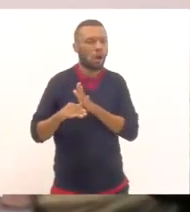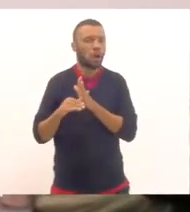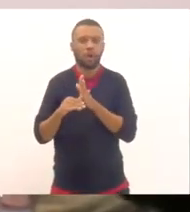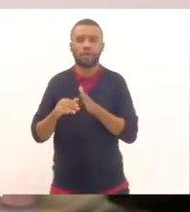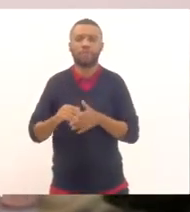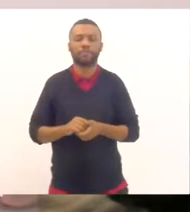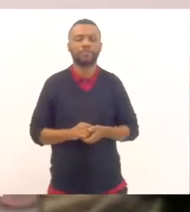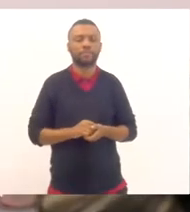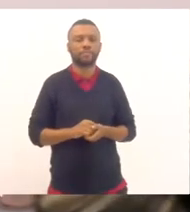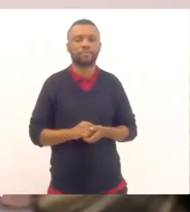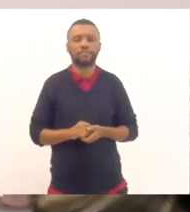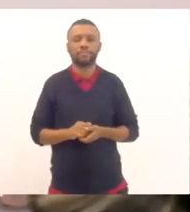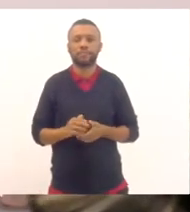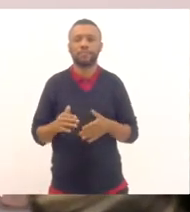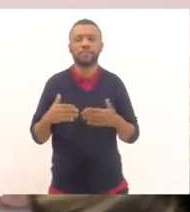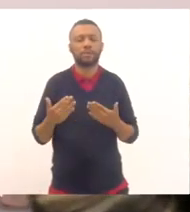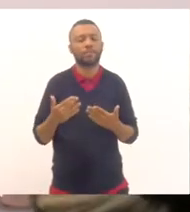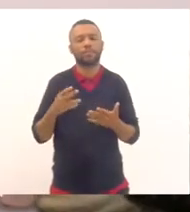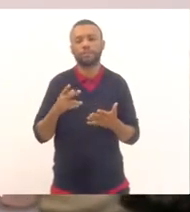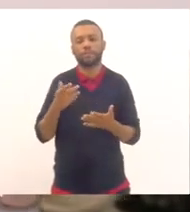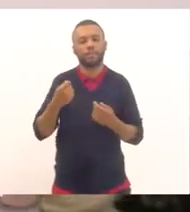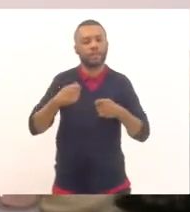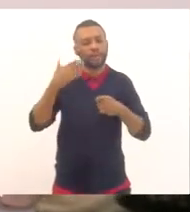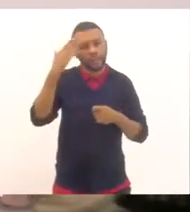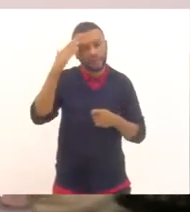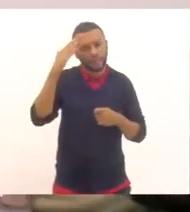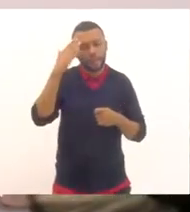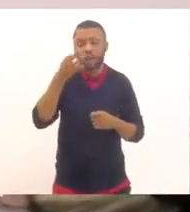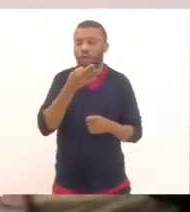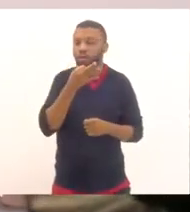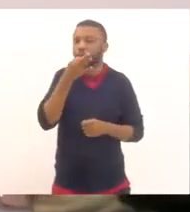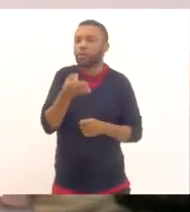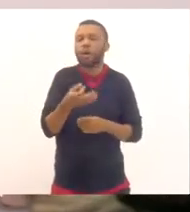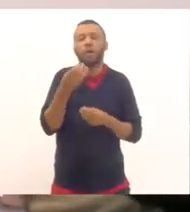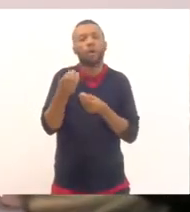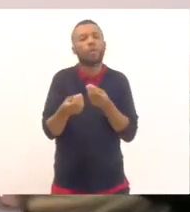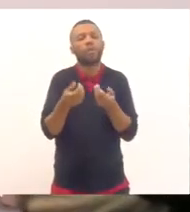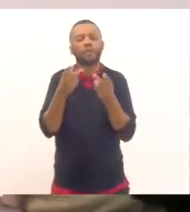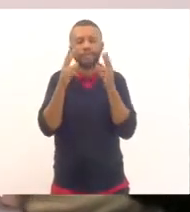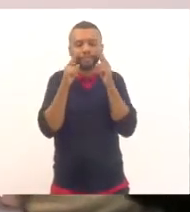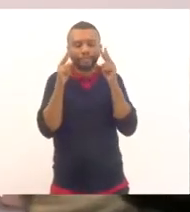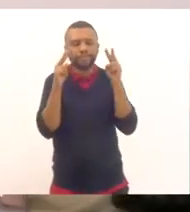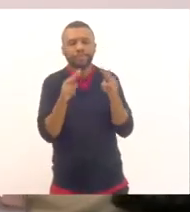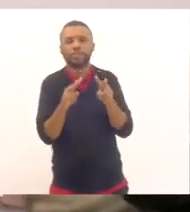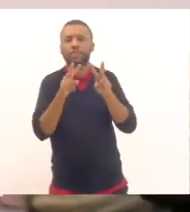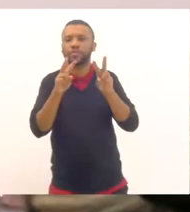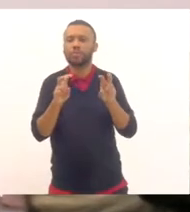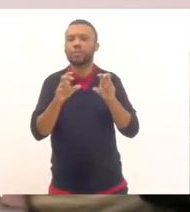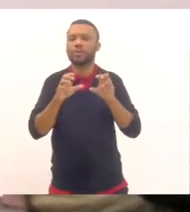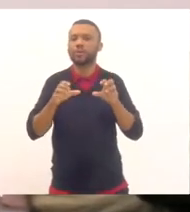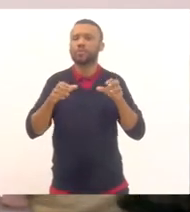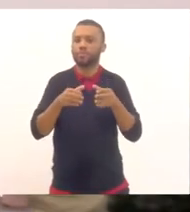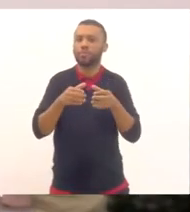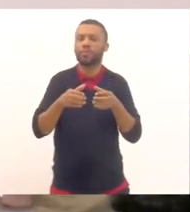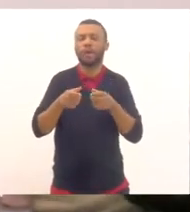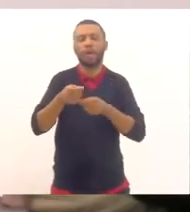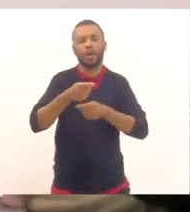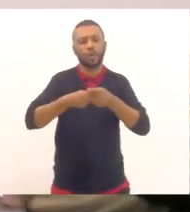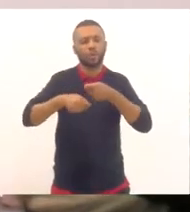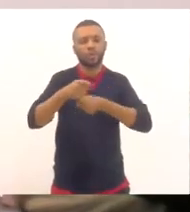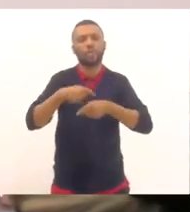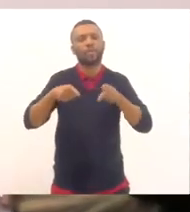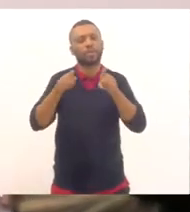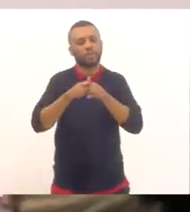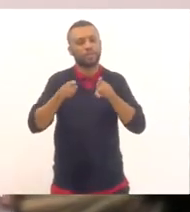do seu sistema Então eu queria saber a sua opinião como tá esse olhar sobre essa cadeia Econômica Aí que também